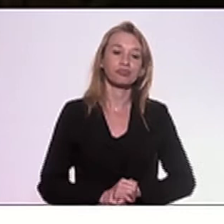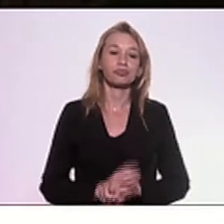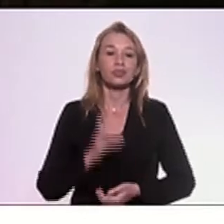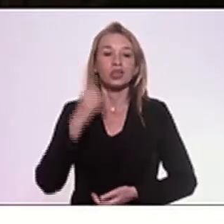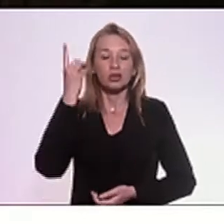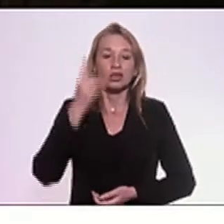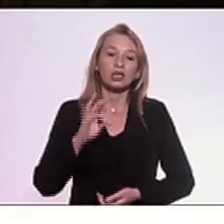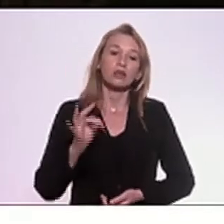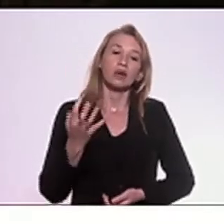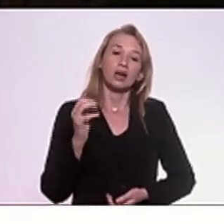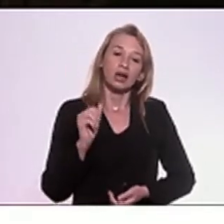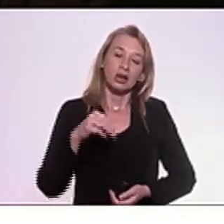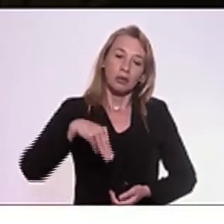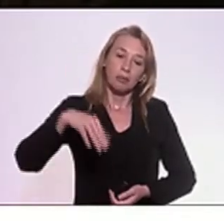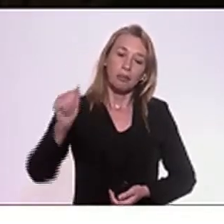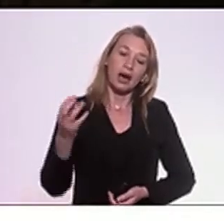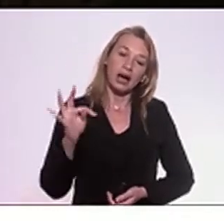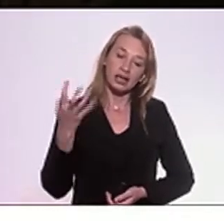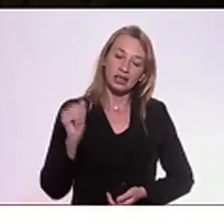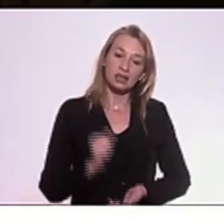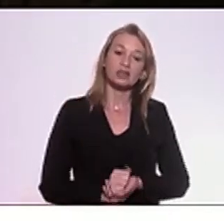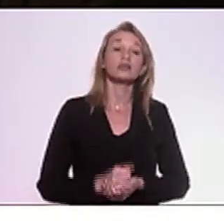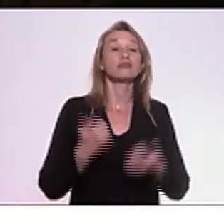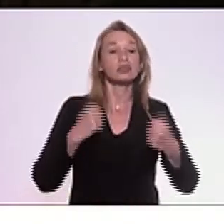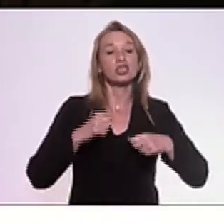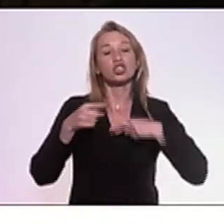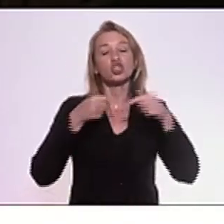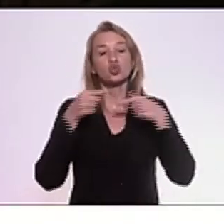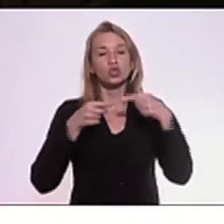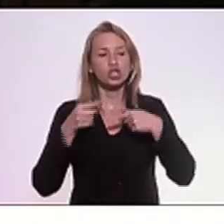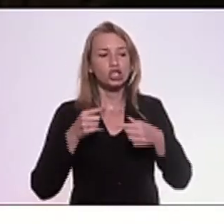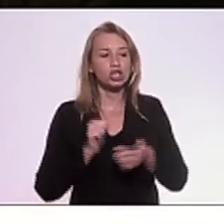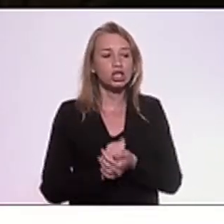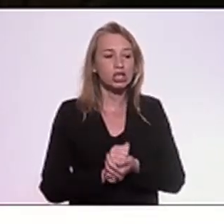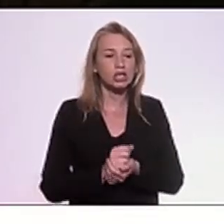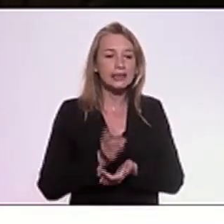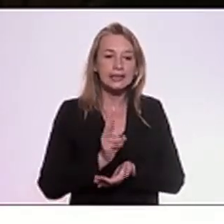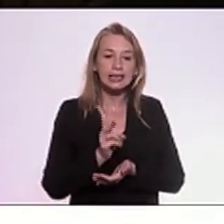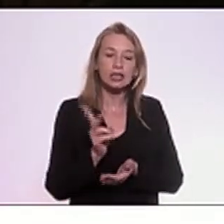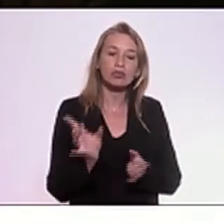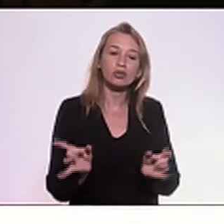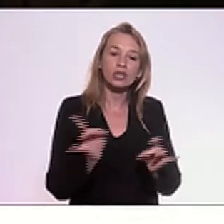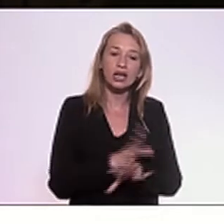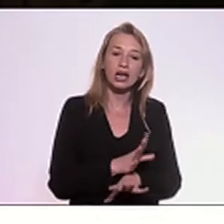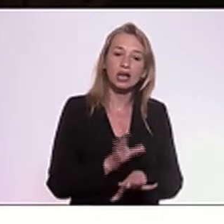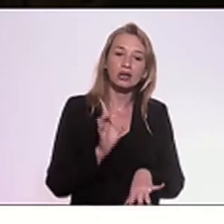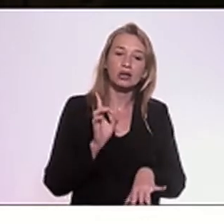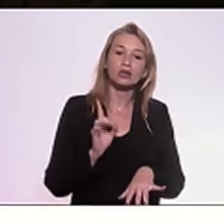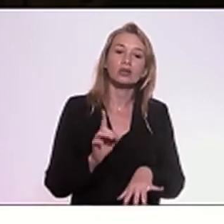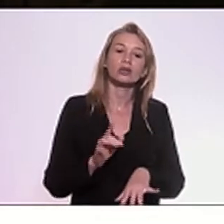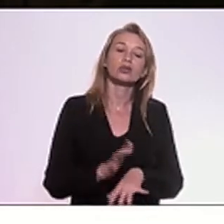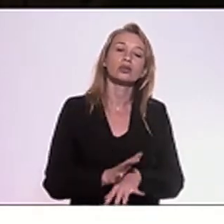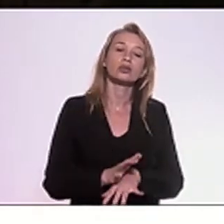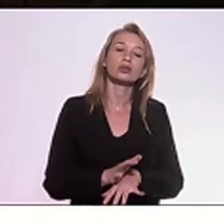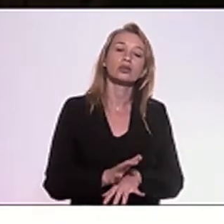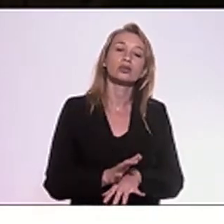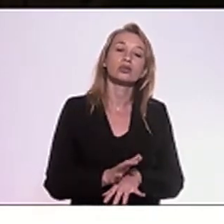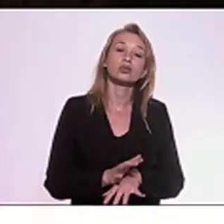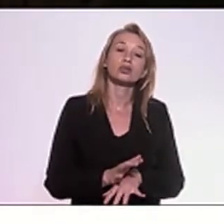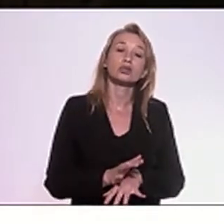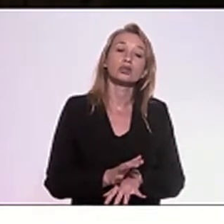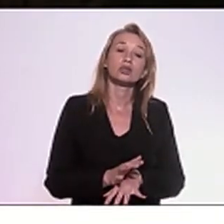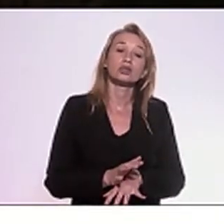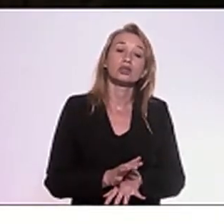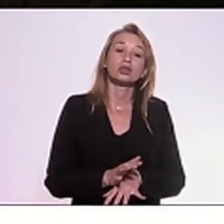Marta Rocha, que a gente deveria discutir sempre quando acabar o período de calamidade financeira, pois existem